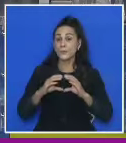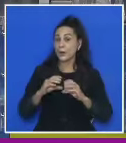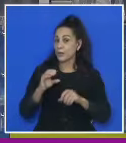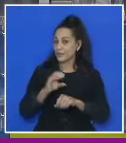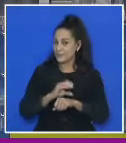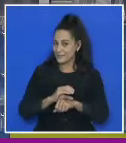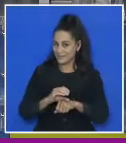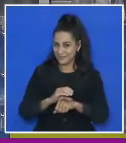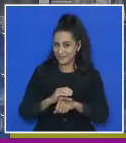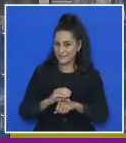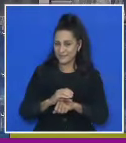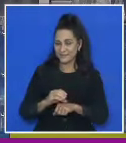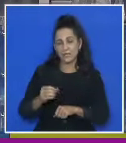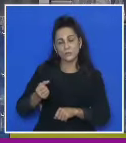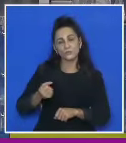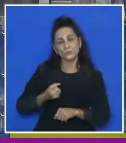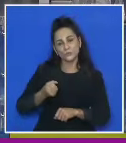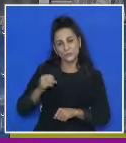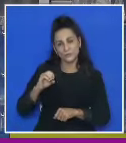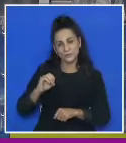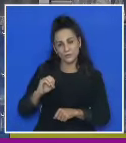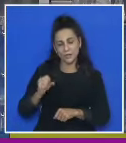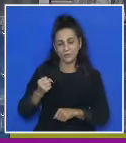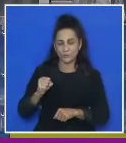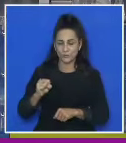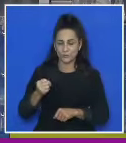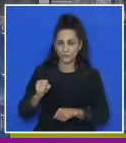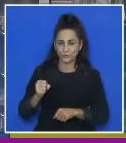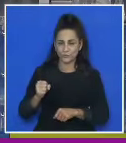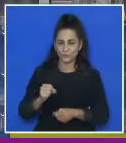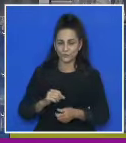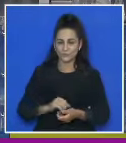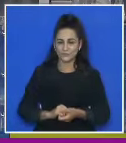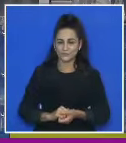Bola cinza, número 08.